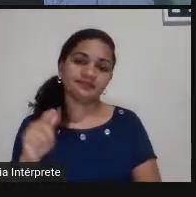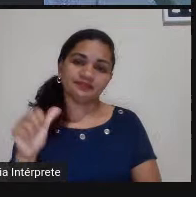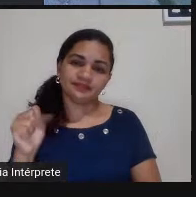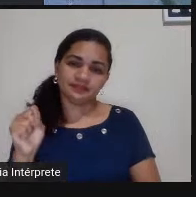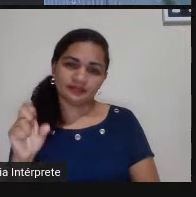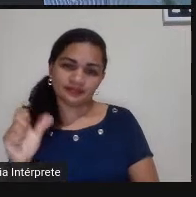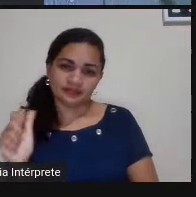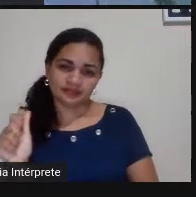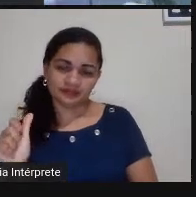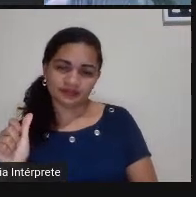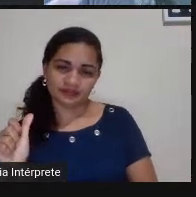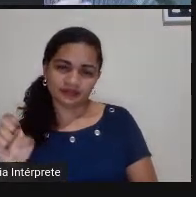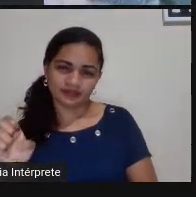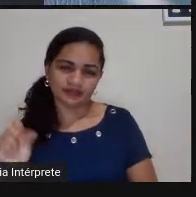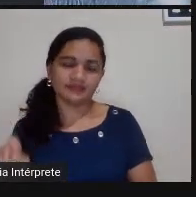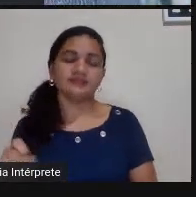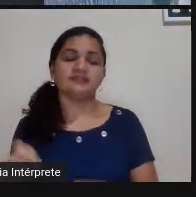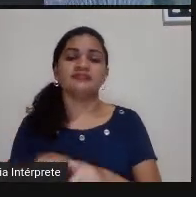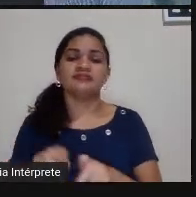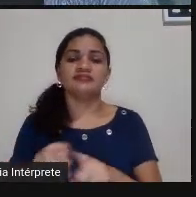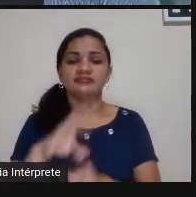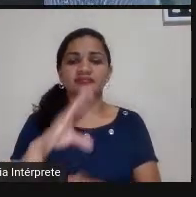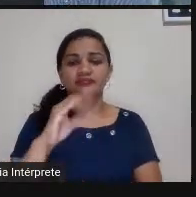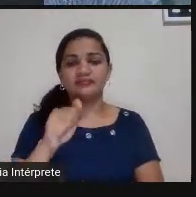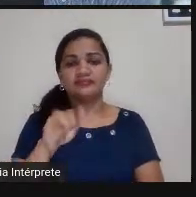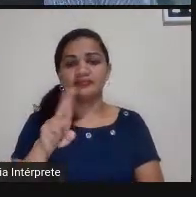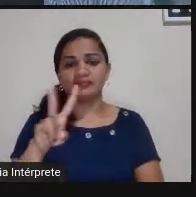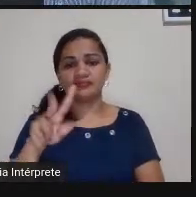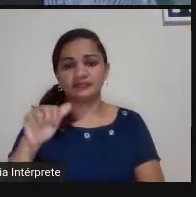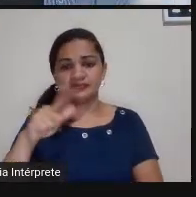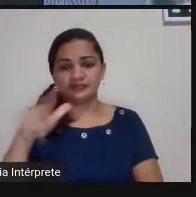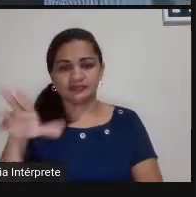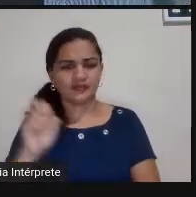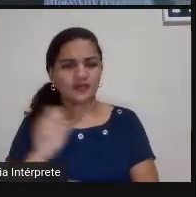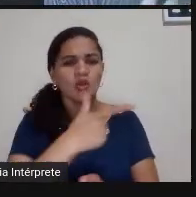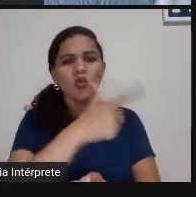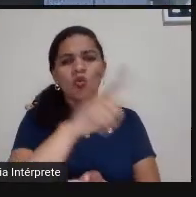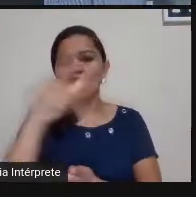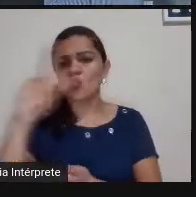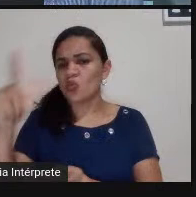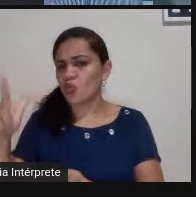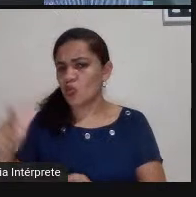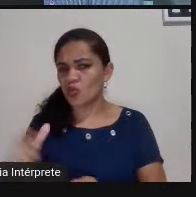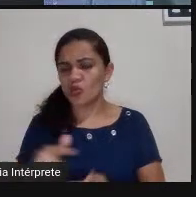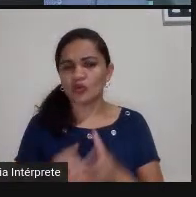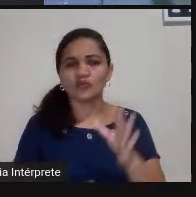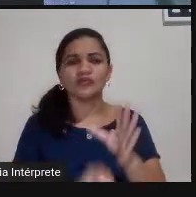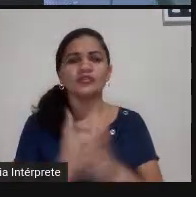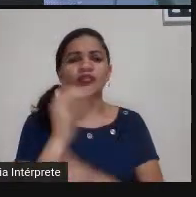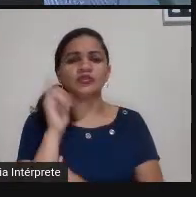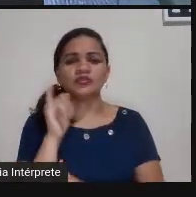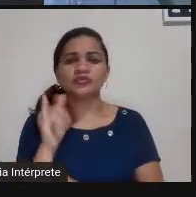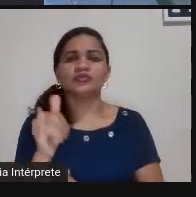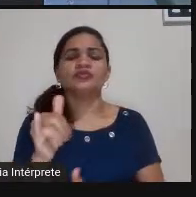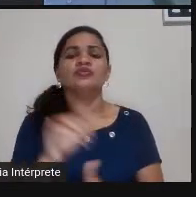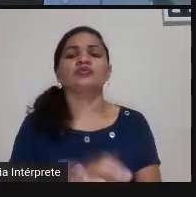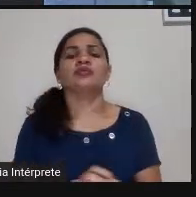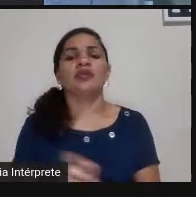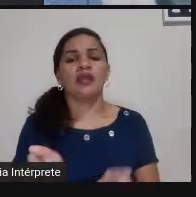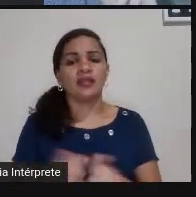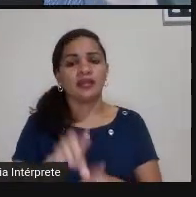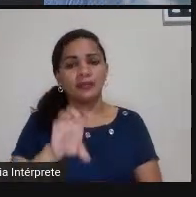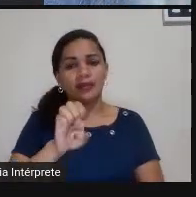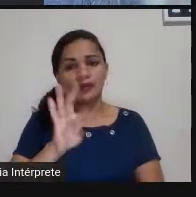a carvão e aquelas também das outras fontes né não muito convencionais a gente tem o etanol de segunda